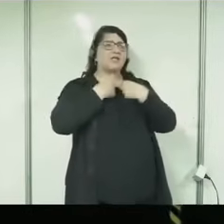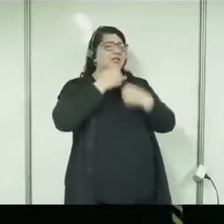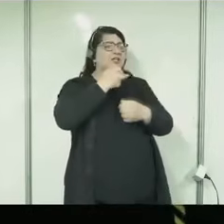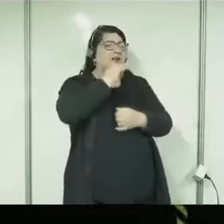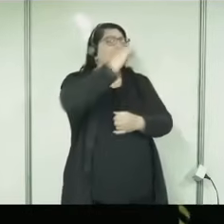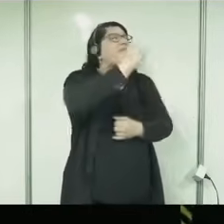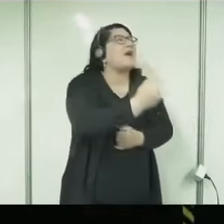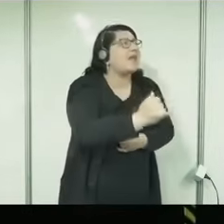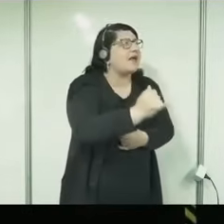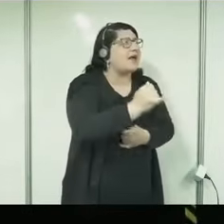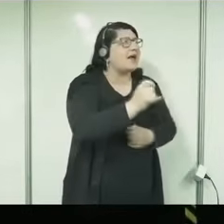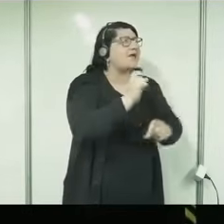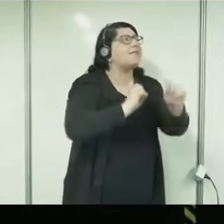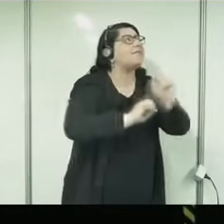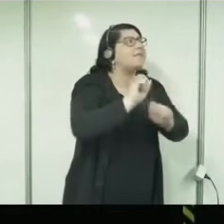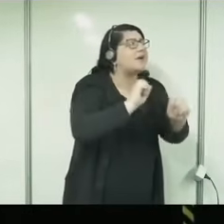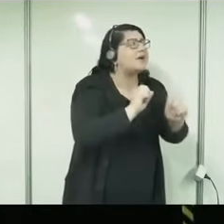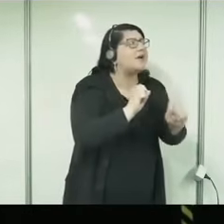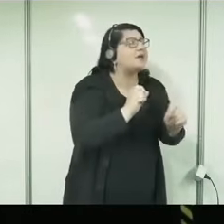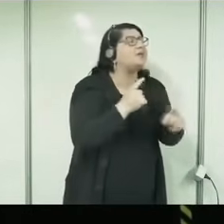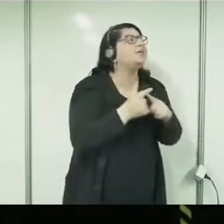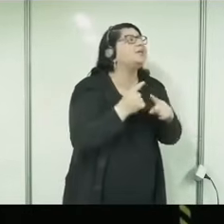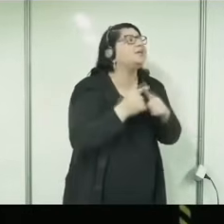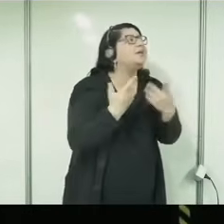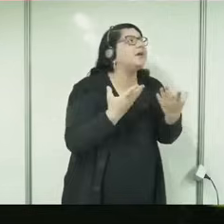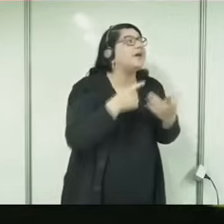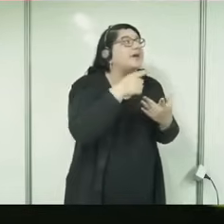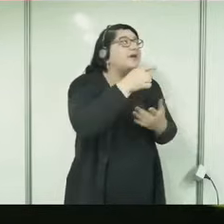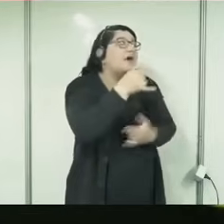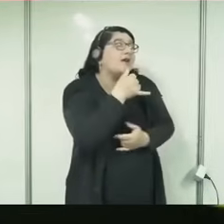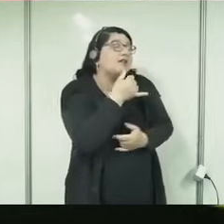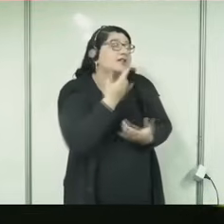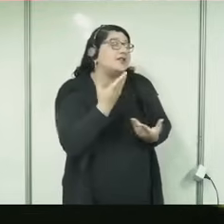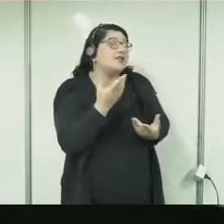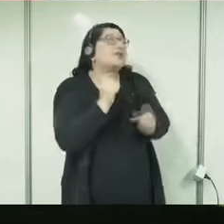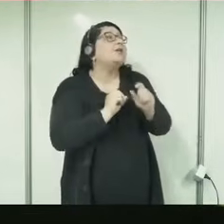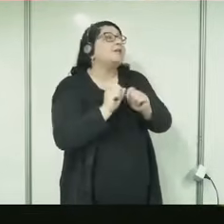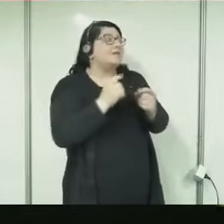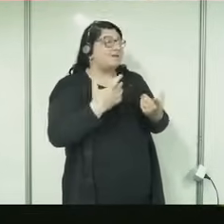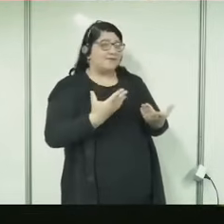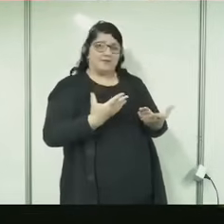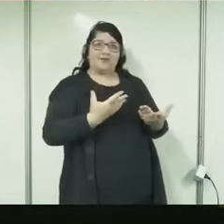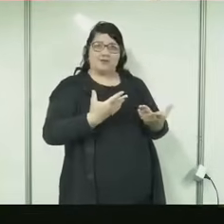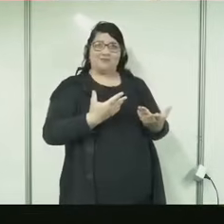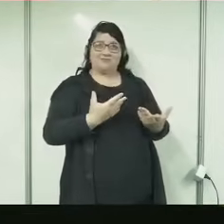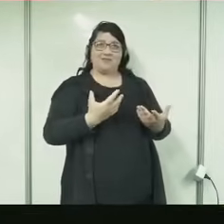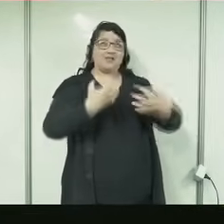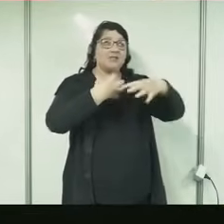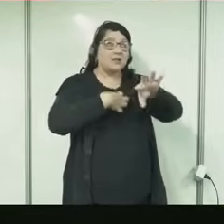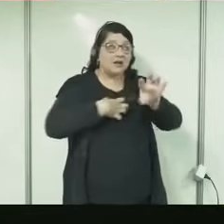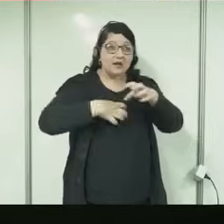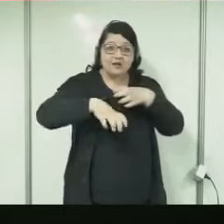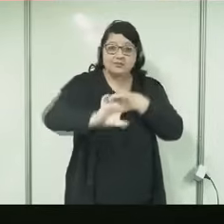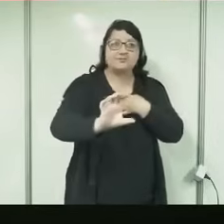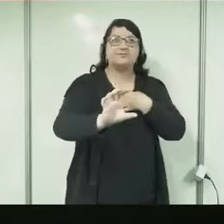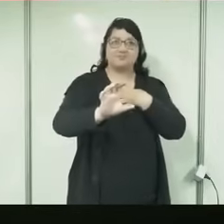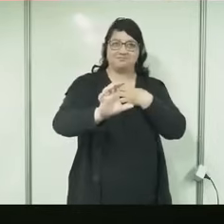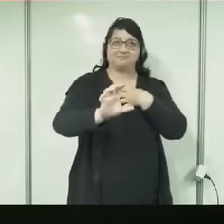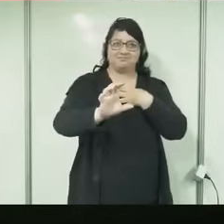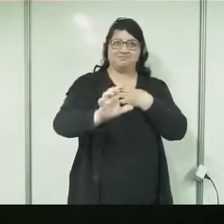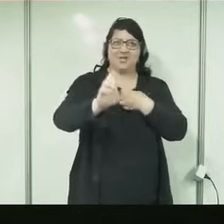conosco, que não está bem, dizer assim: veja o que está acontecendo contigo, eu quero que tu